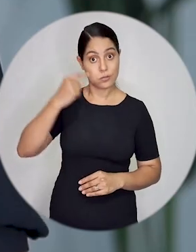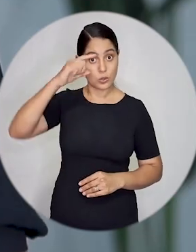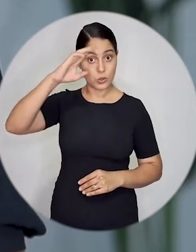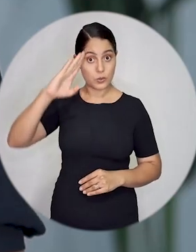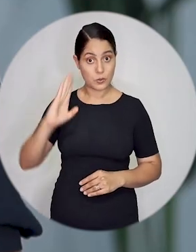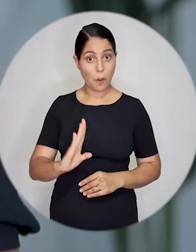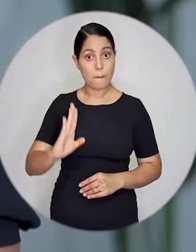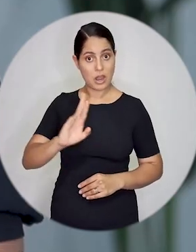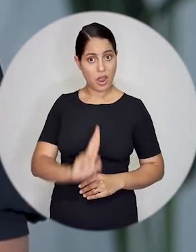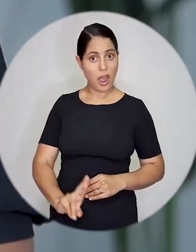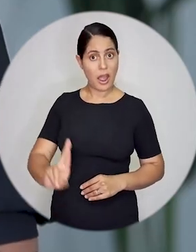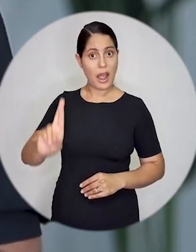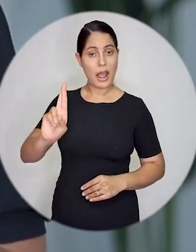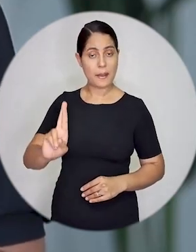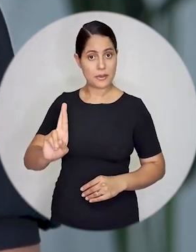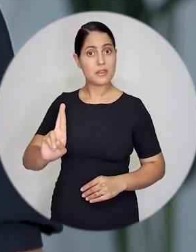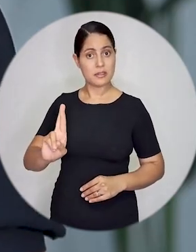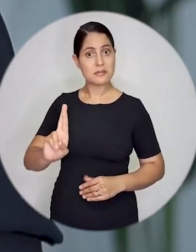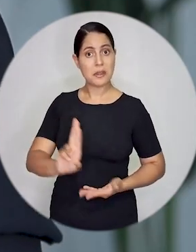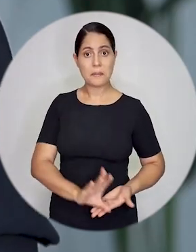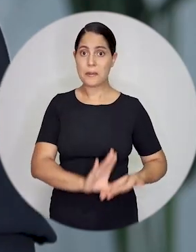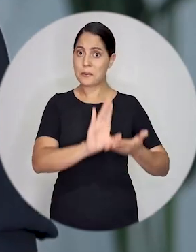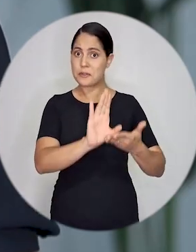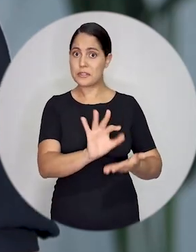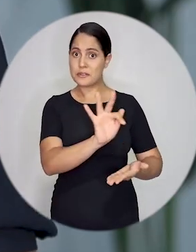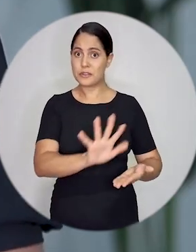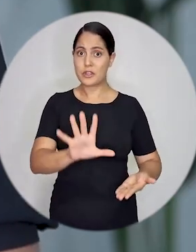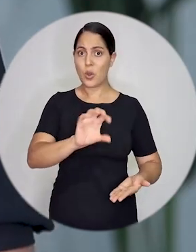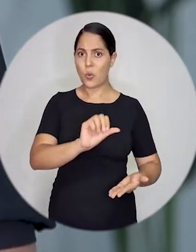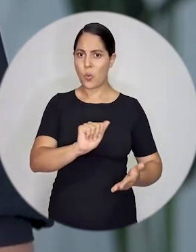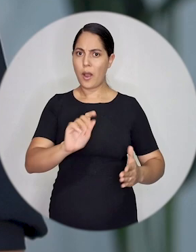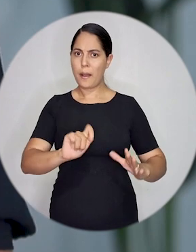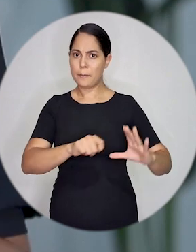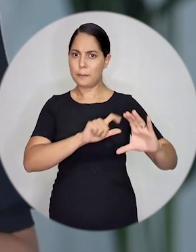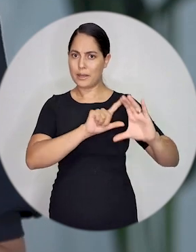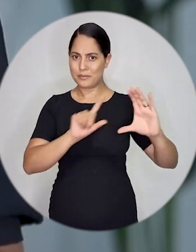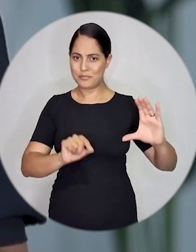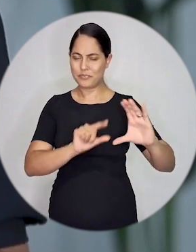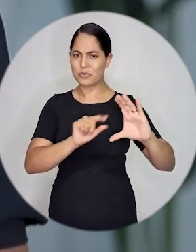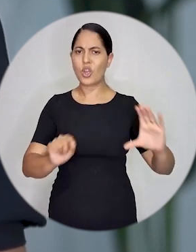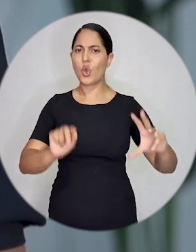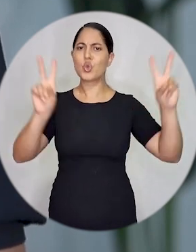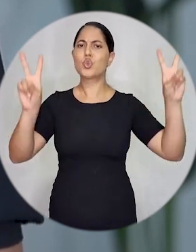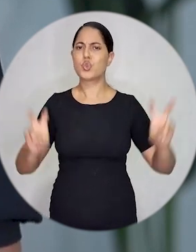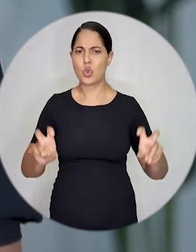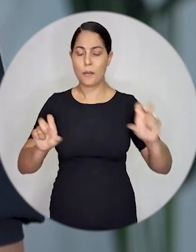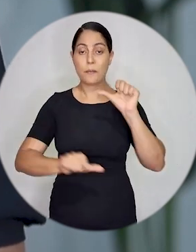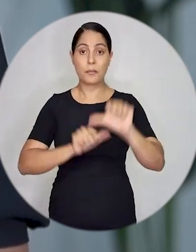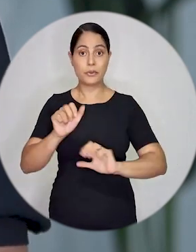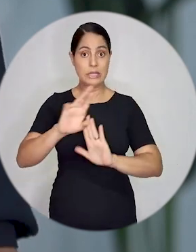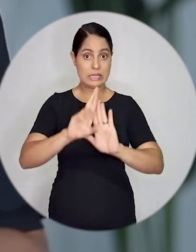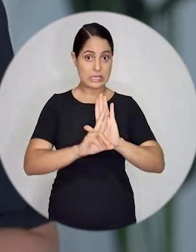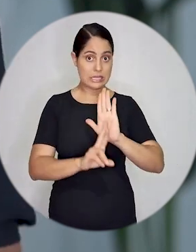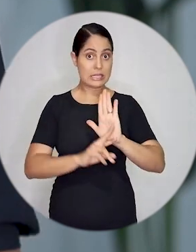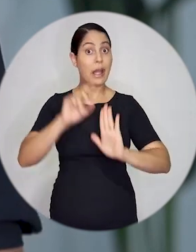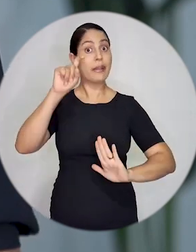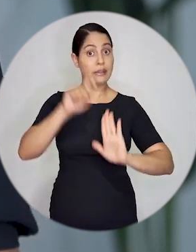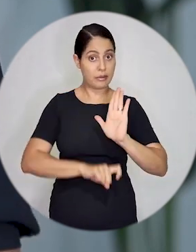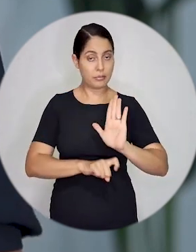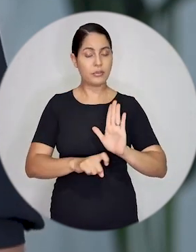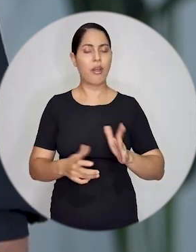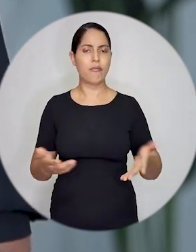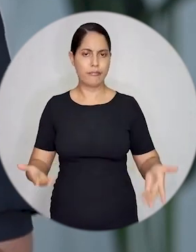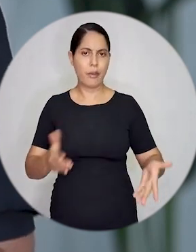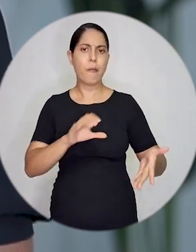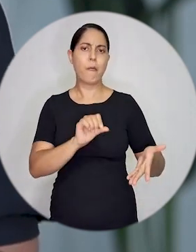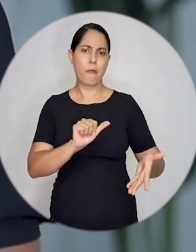A advocacia brasileira é representada pelo Conselho Federal da OAB nas discussões sobre a reforma tributária. Não por acaso, a